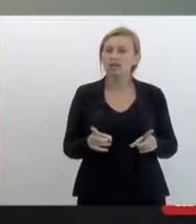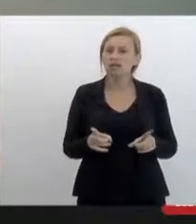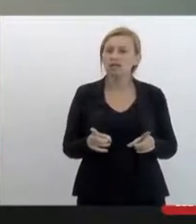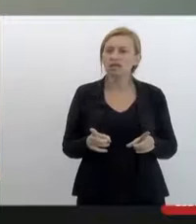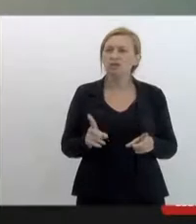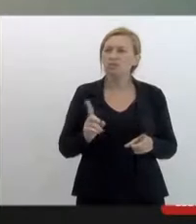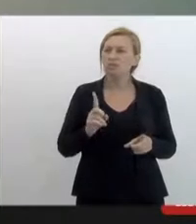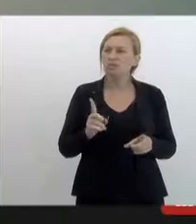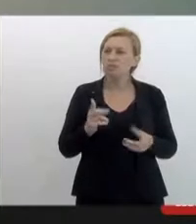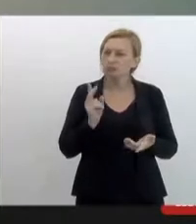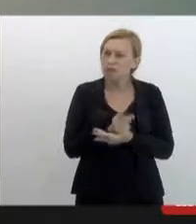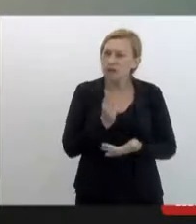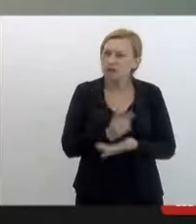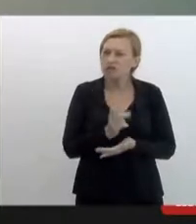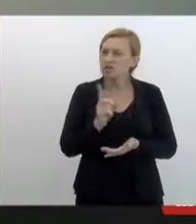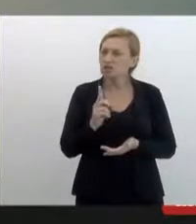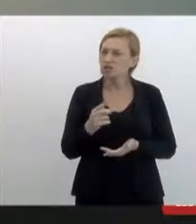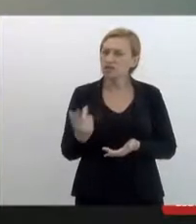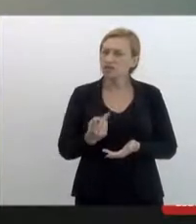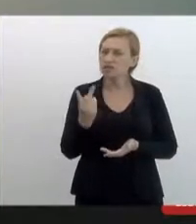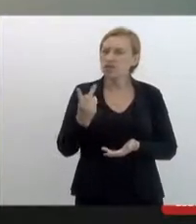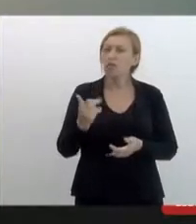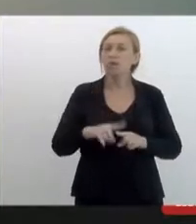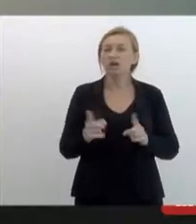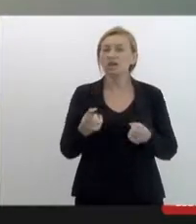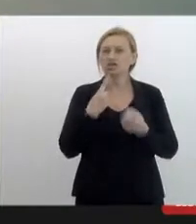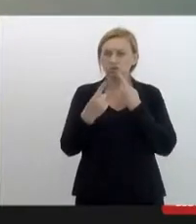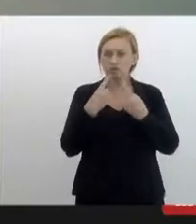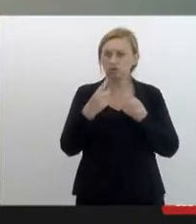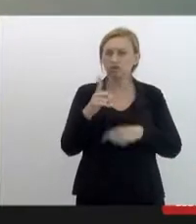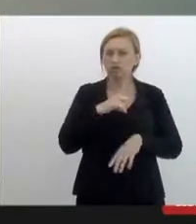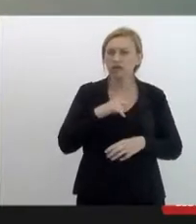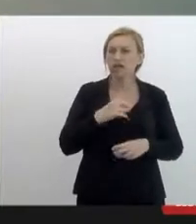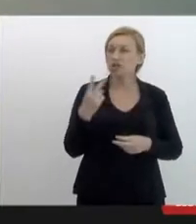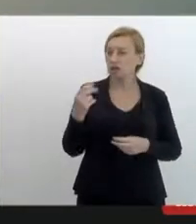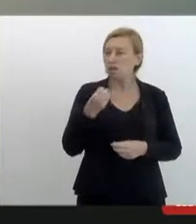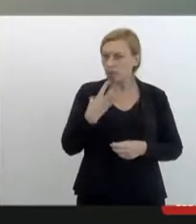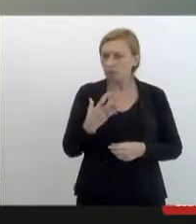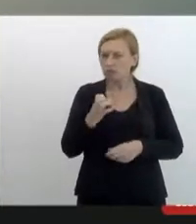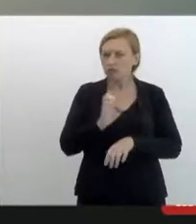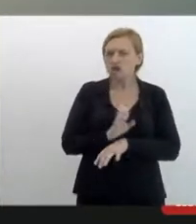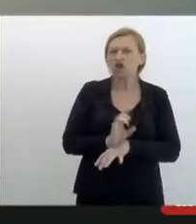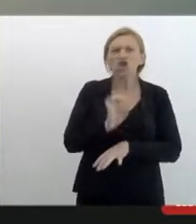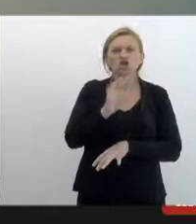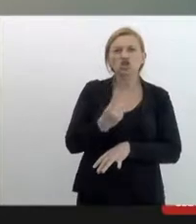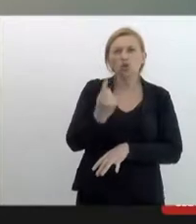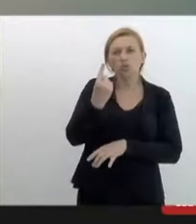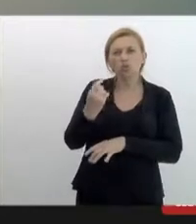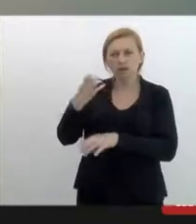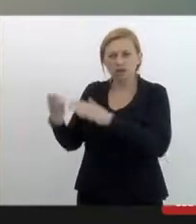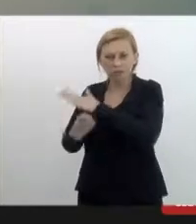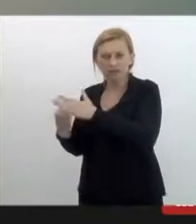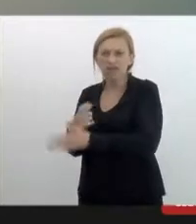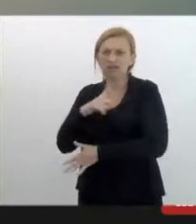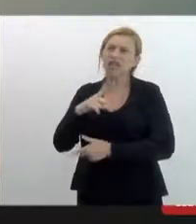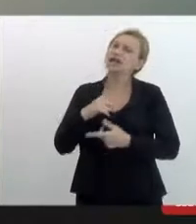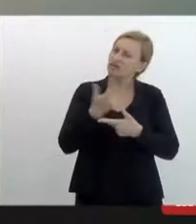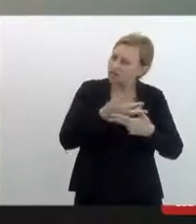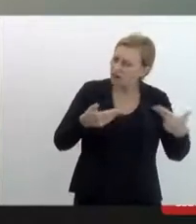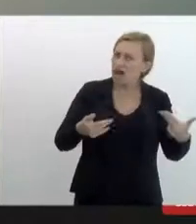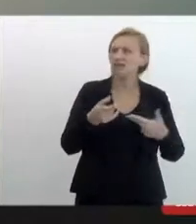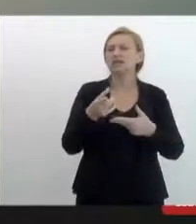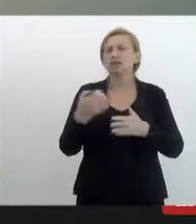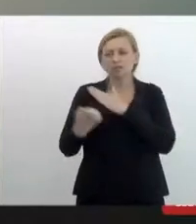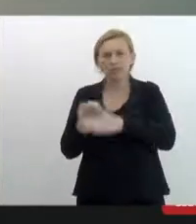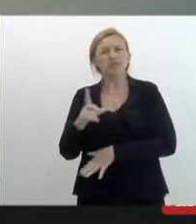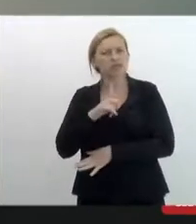esteja válido, nós temos que ter duas discussões aí. Isso é bom para o Estado? Porque somente uma empresa tem, né? Deveria ser várias empresas. Se for bom, porque é